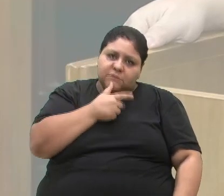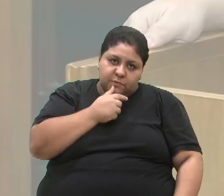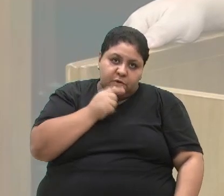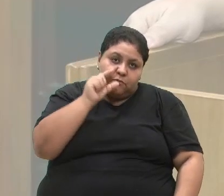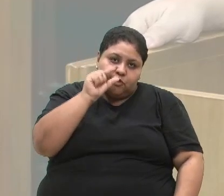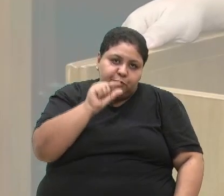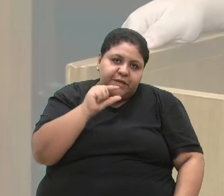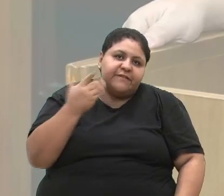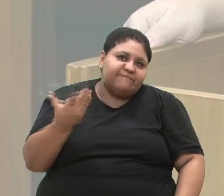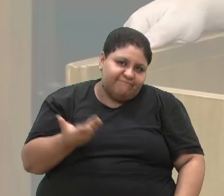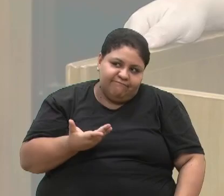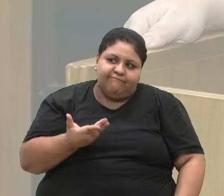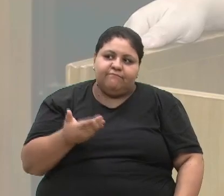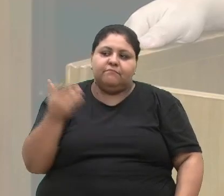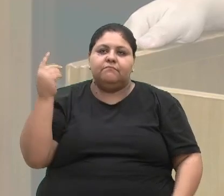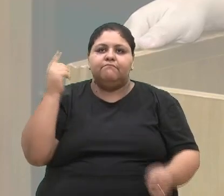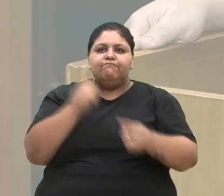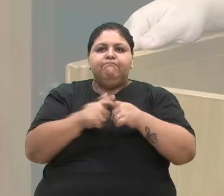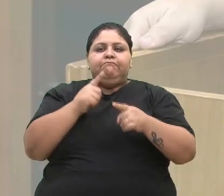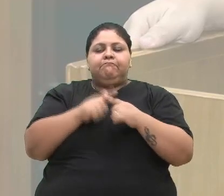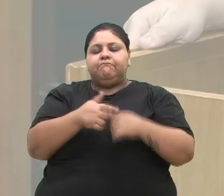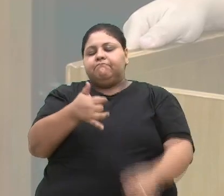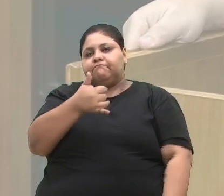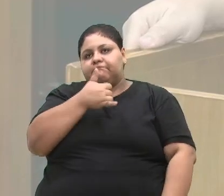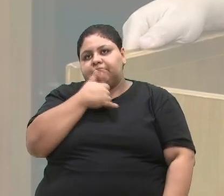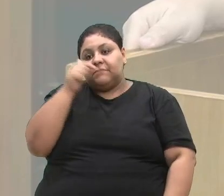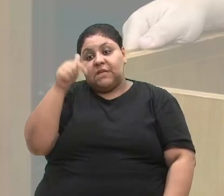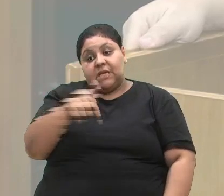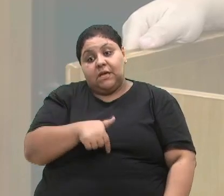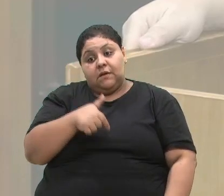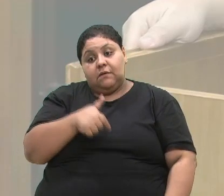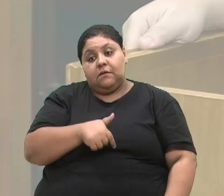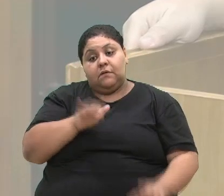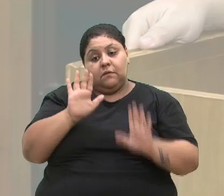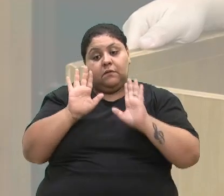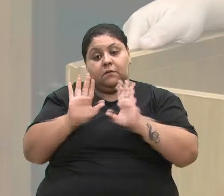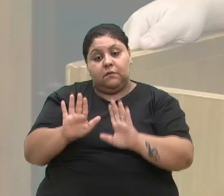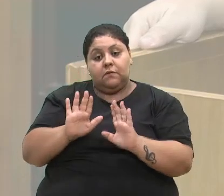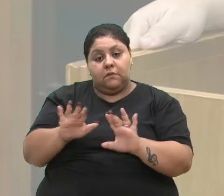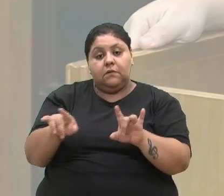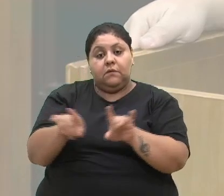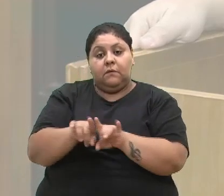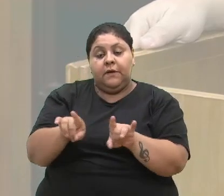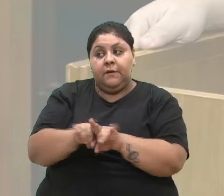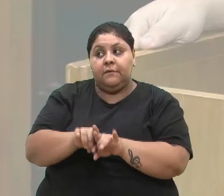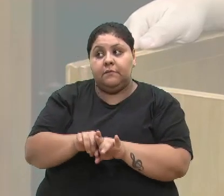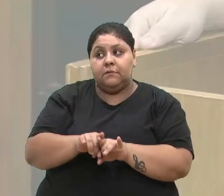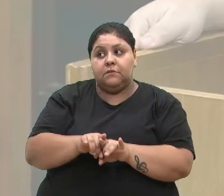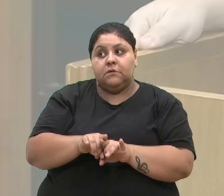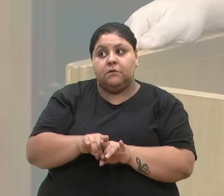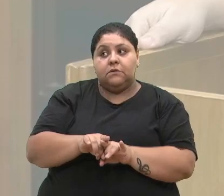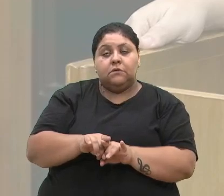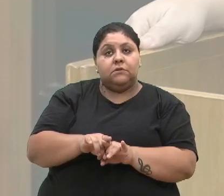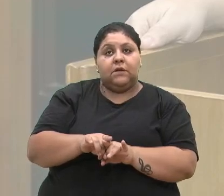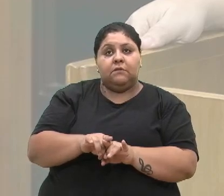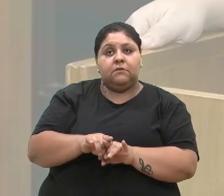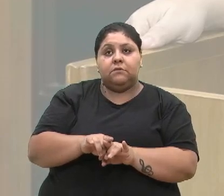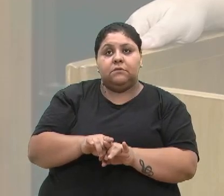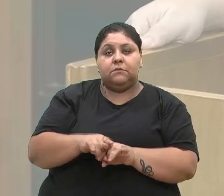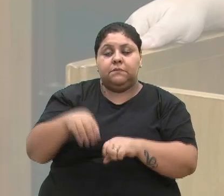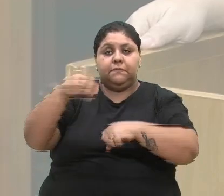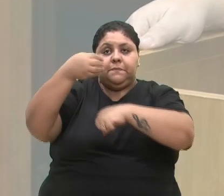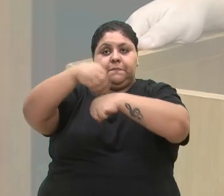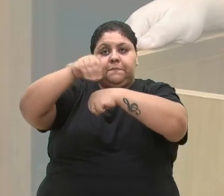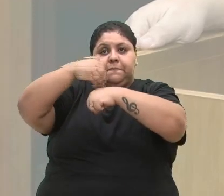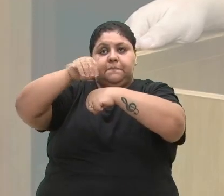demais. Porque, infelizmente, ficar aqui tendo que fazer indicação de